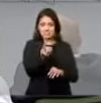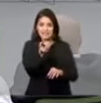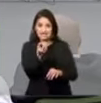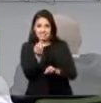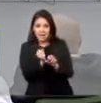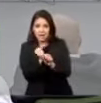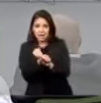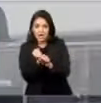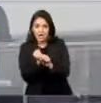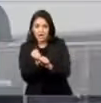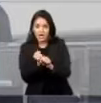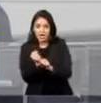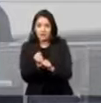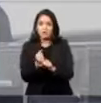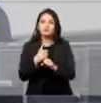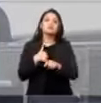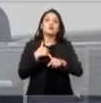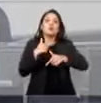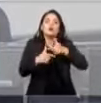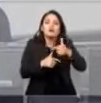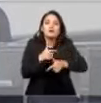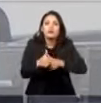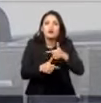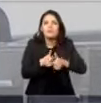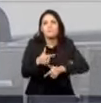à atividade da produção cultural,